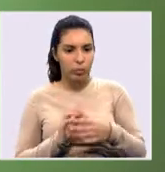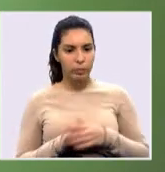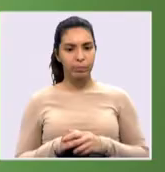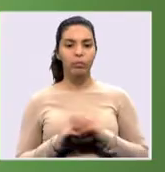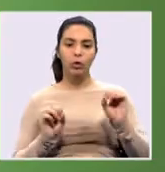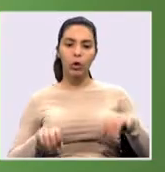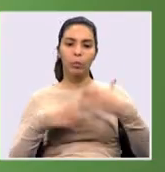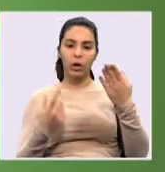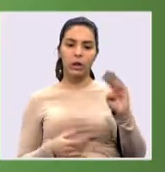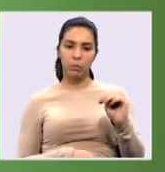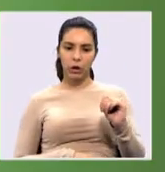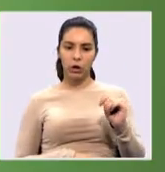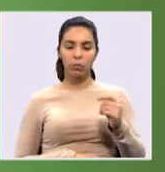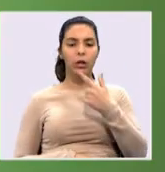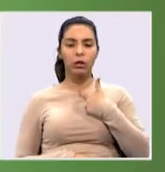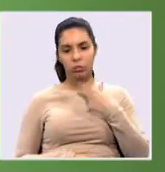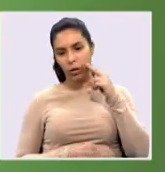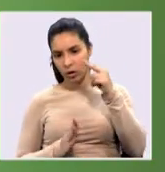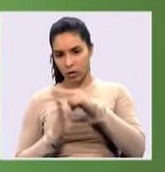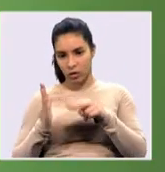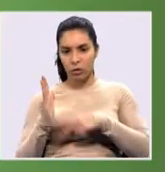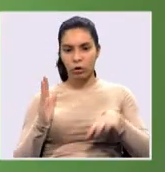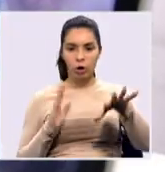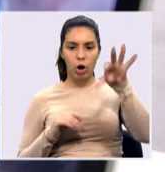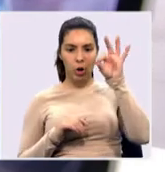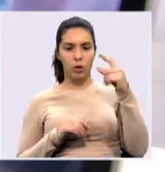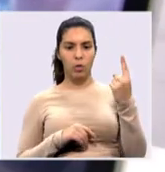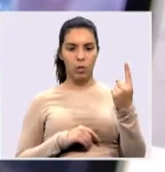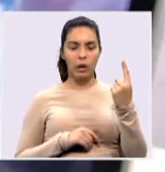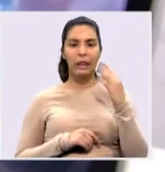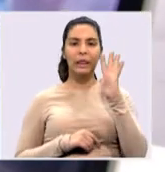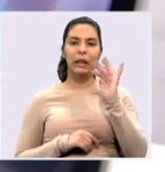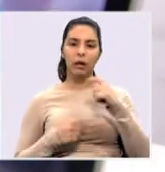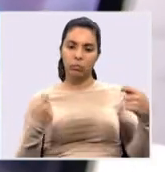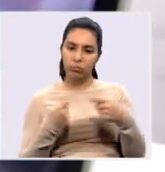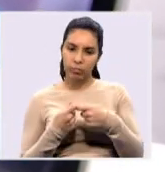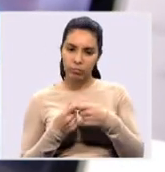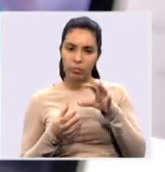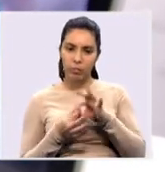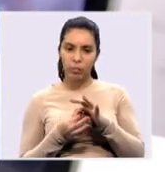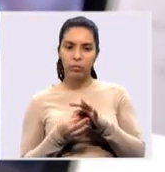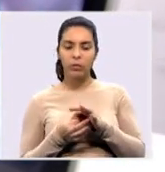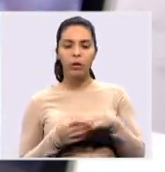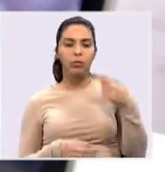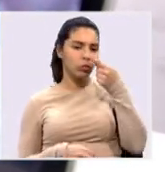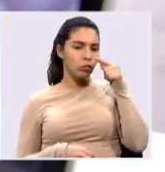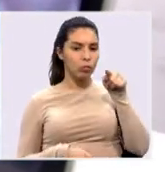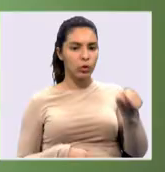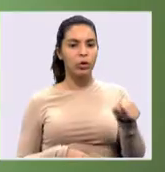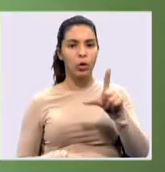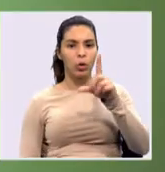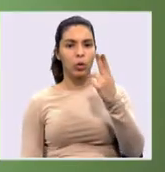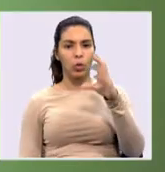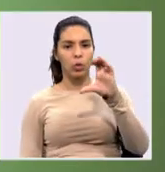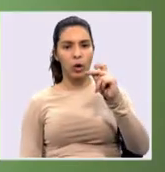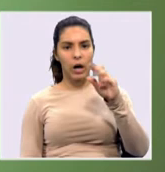única. Foi no início do semestre que nos propuseram para ler um livro, escolhermos uma personagem, tipificarmos essa personagem, escolhemos um público-alvo.